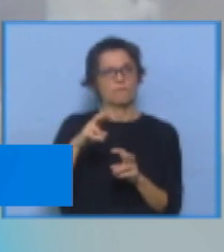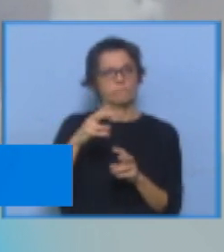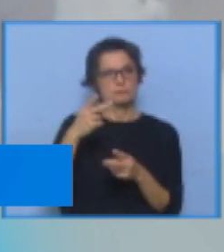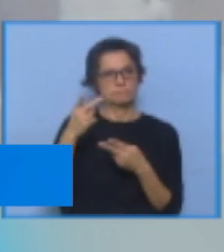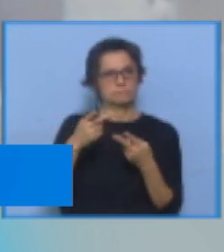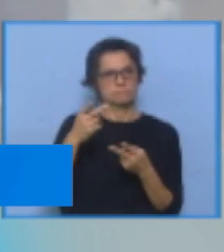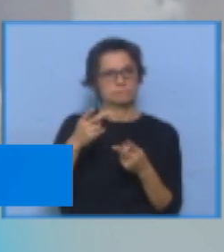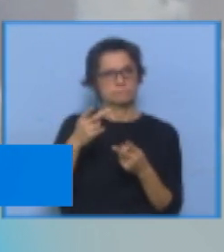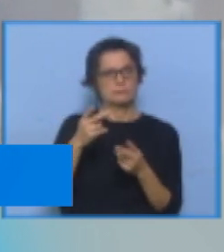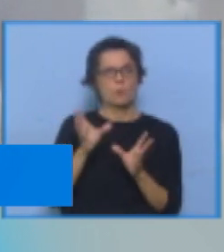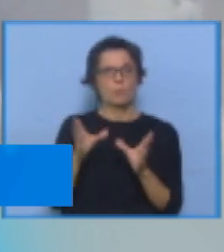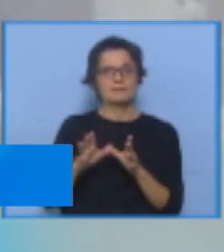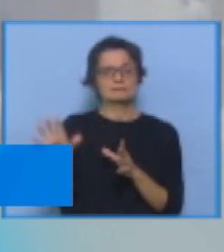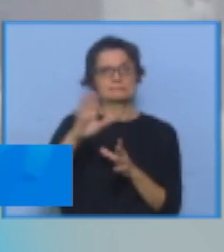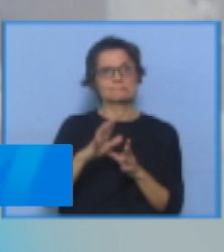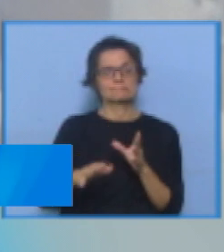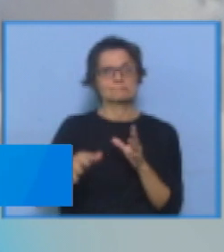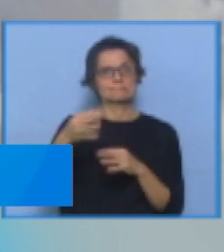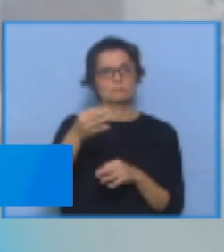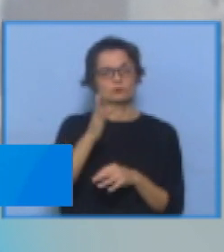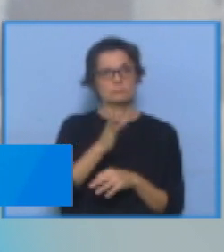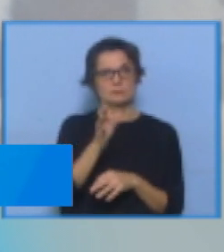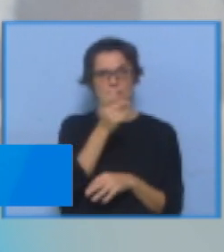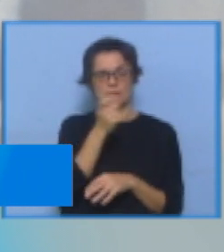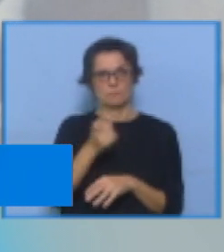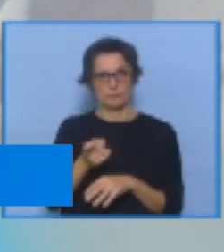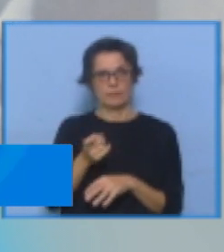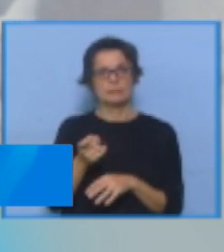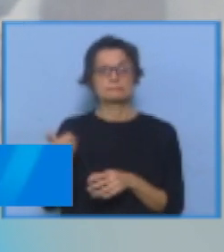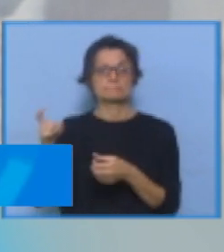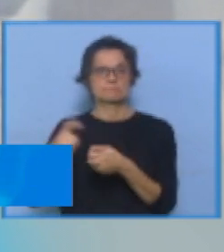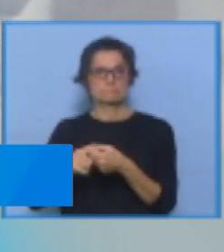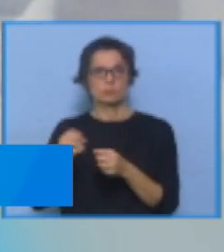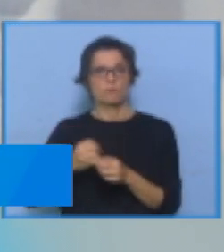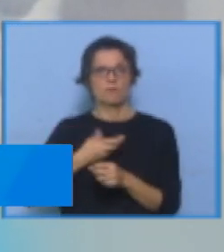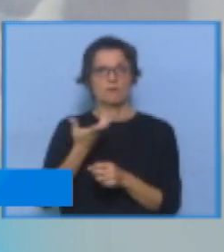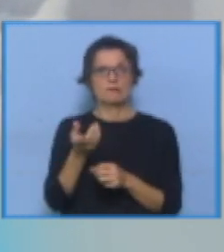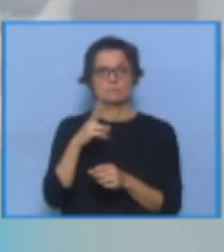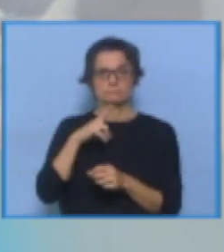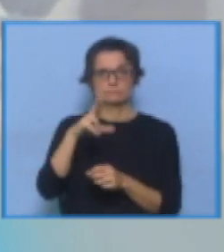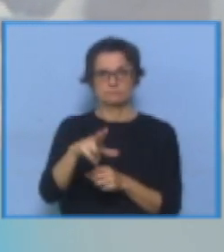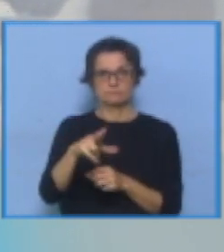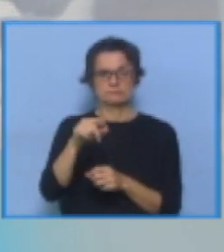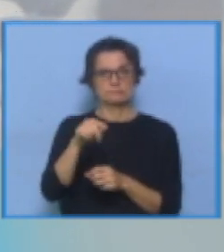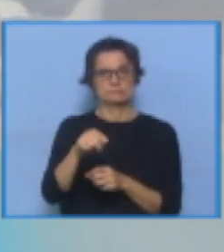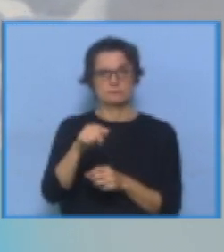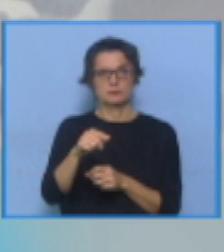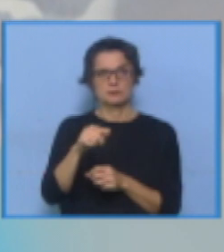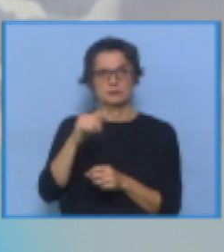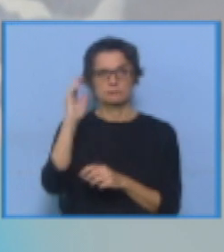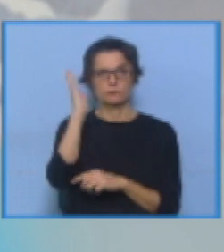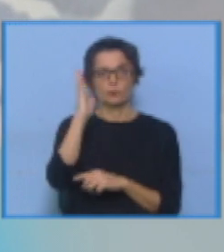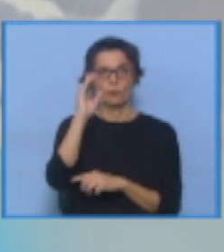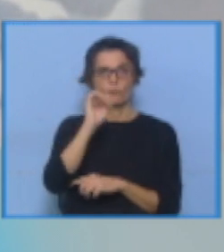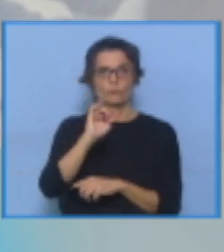Nacional Justiça e Paz, que, em parceria com a Caritas Portuguesa, promove a conferência anual que este ano está